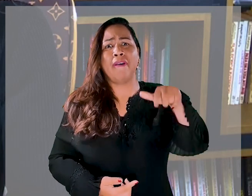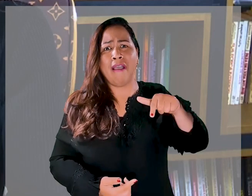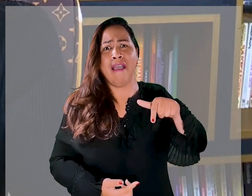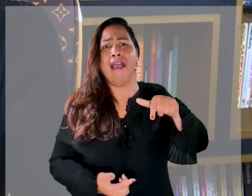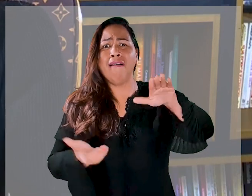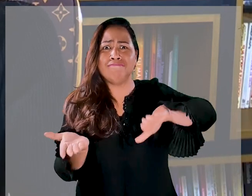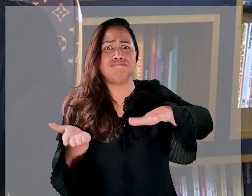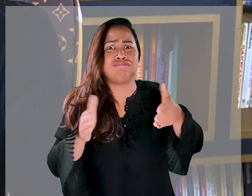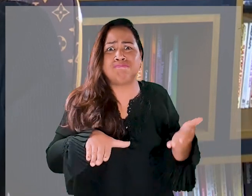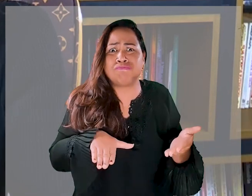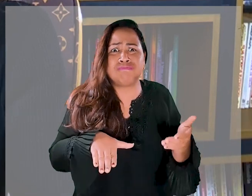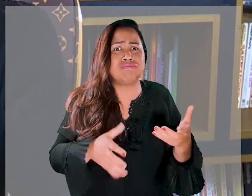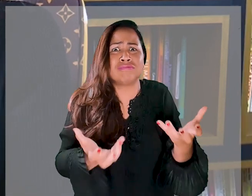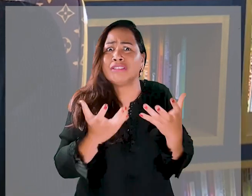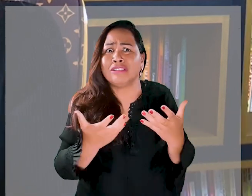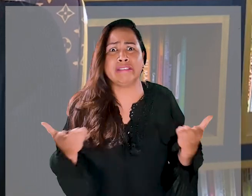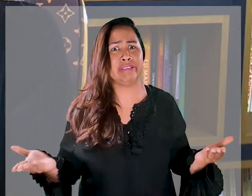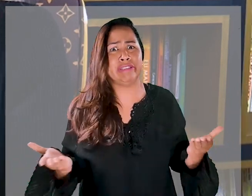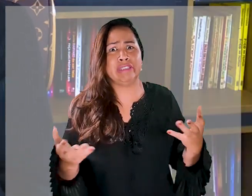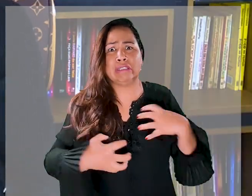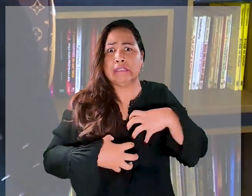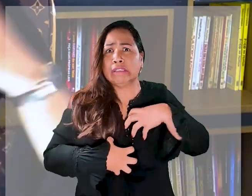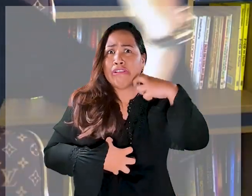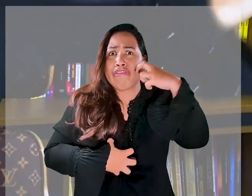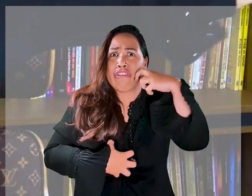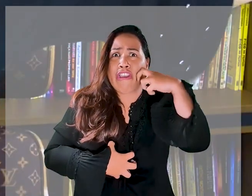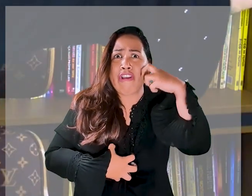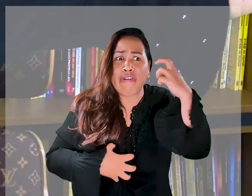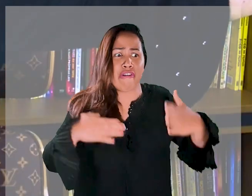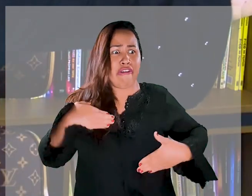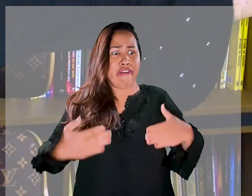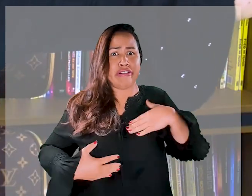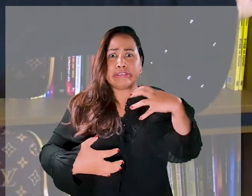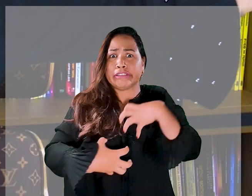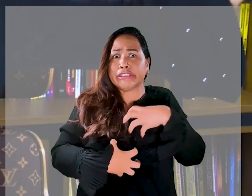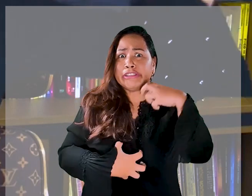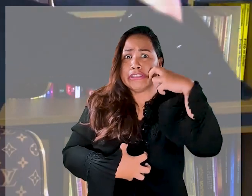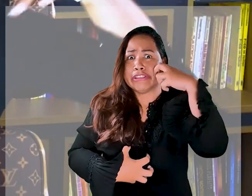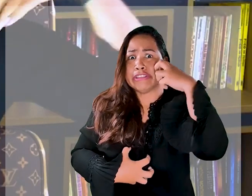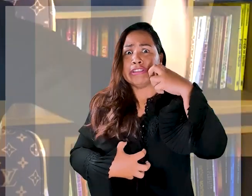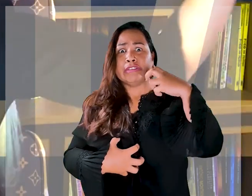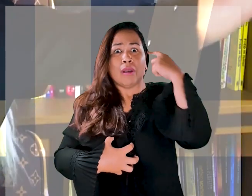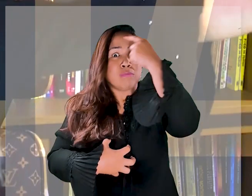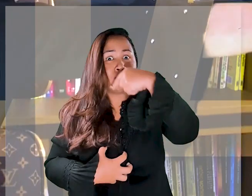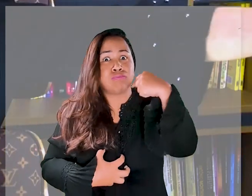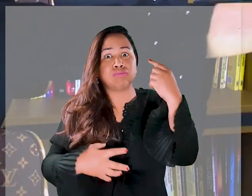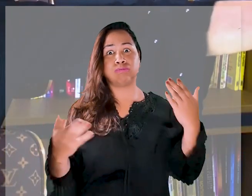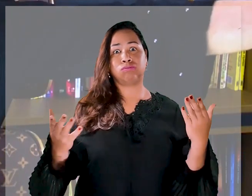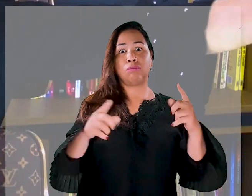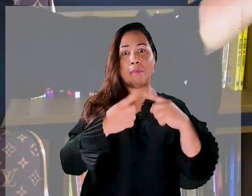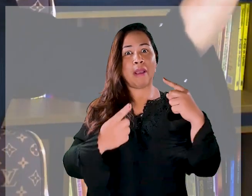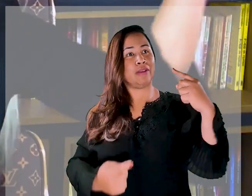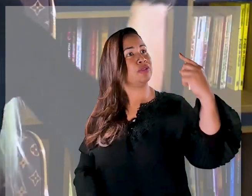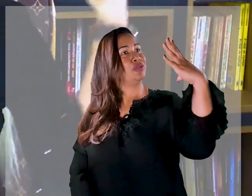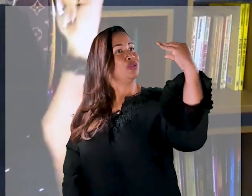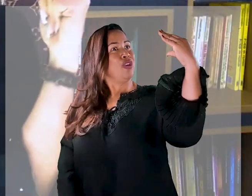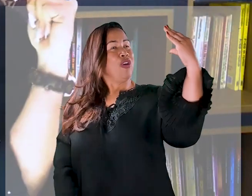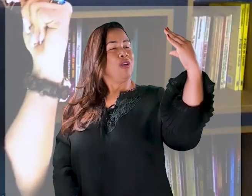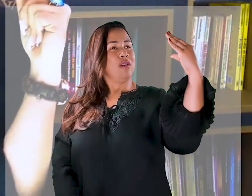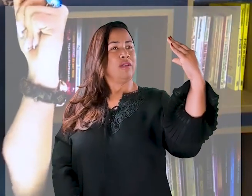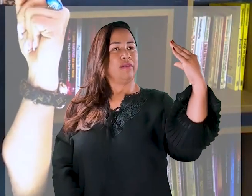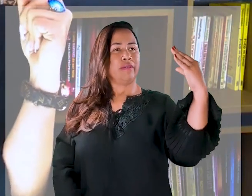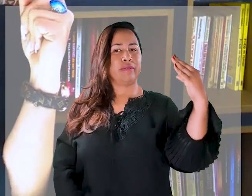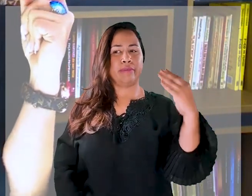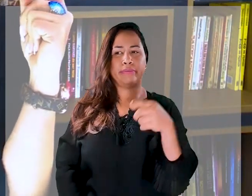meu corpo, vergonha do meu rosto, vergonha de mim, e de repente eu estou ali feliz, mas o fato de tirar uma foto feliz incomodou muita